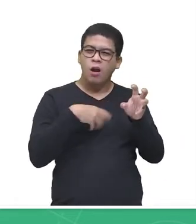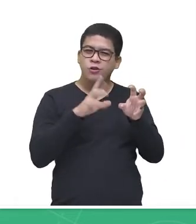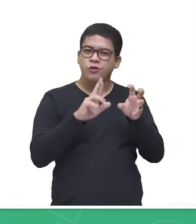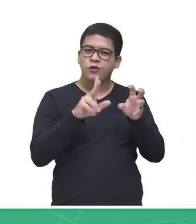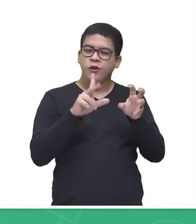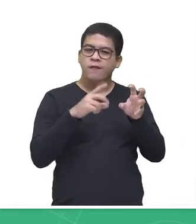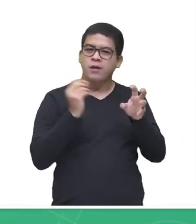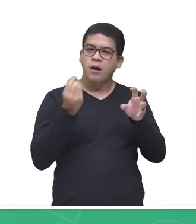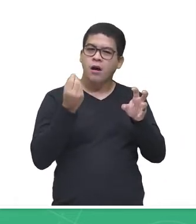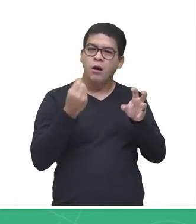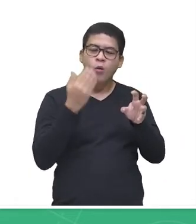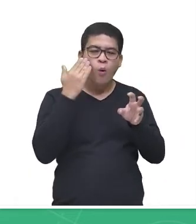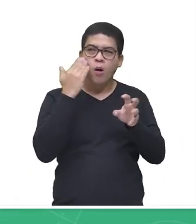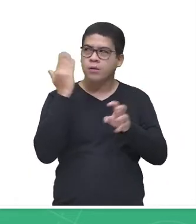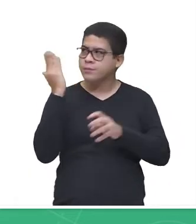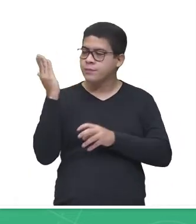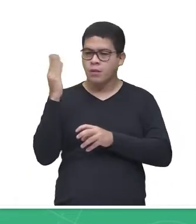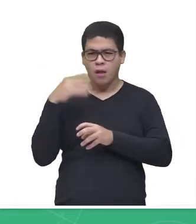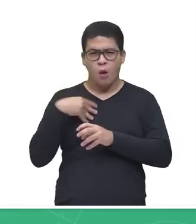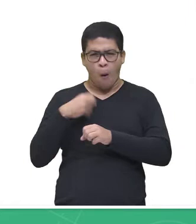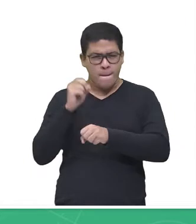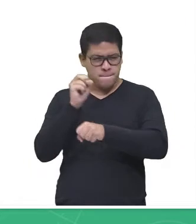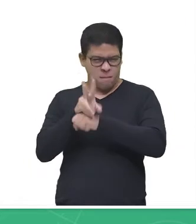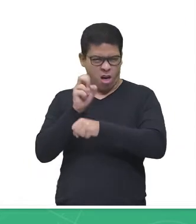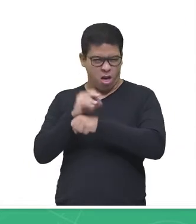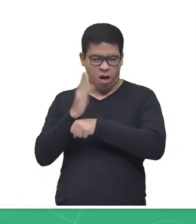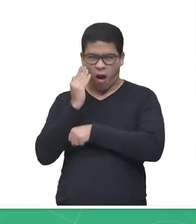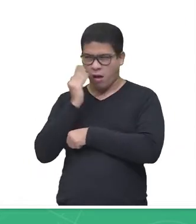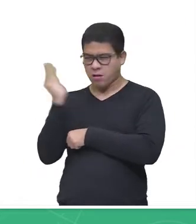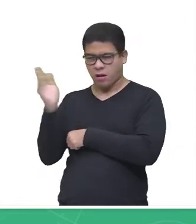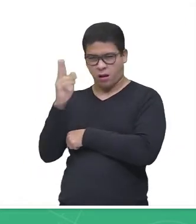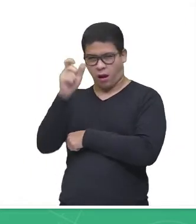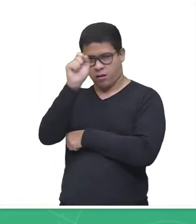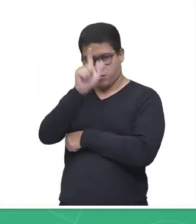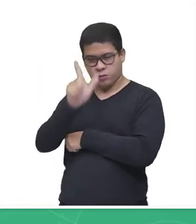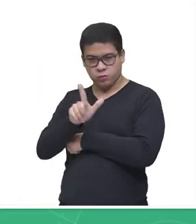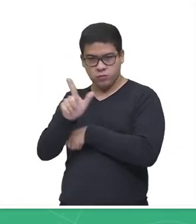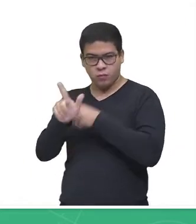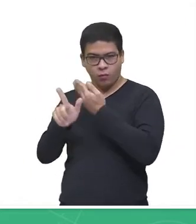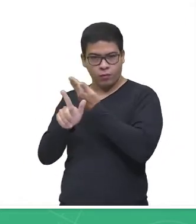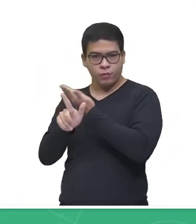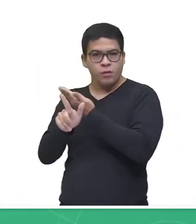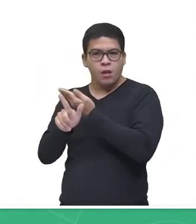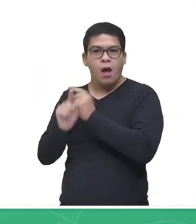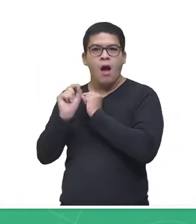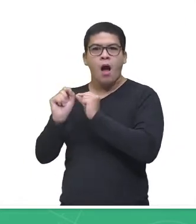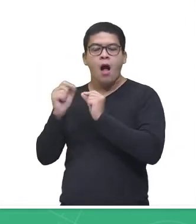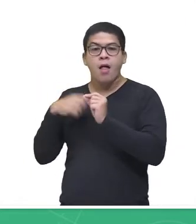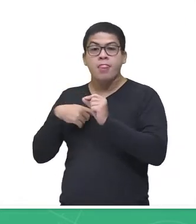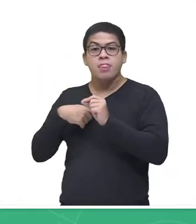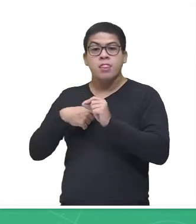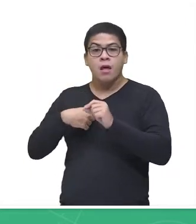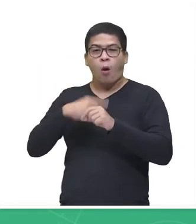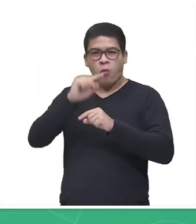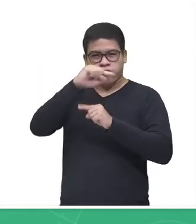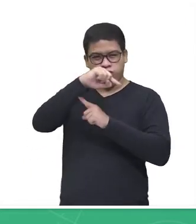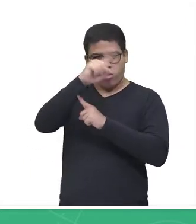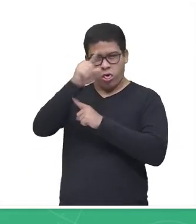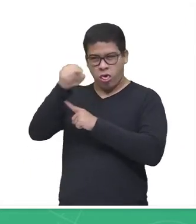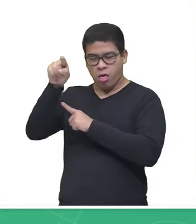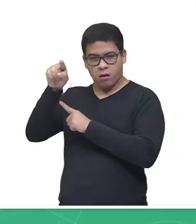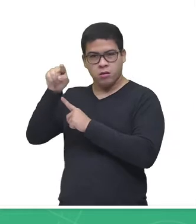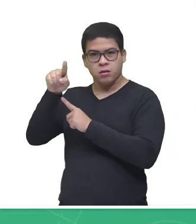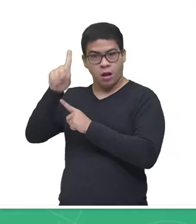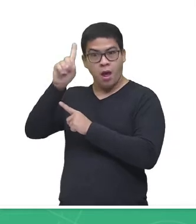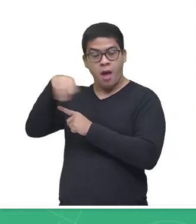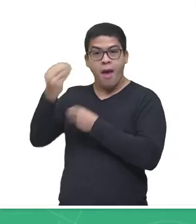Esse aqui é um tipo de bactéria, tá? E vocês podem ver que ele tem o que a gente chama de flagelo. E